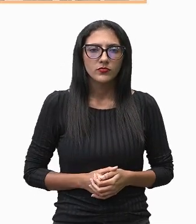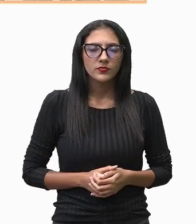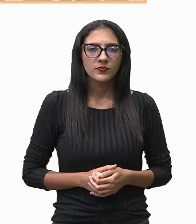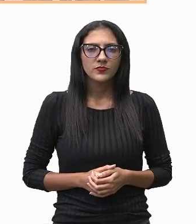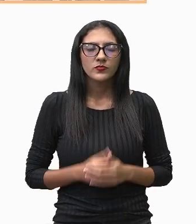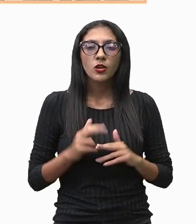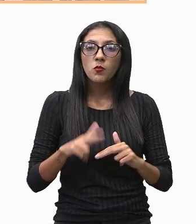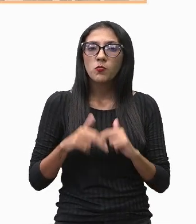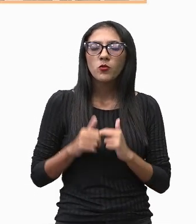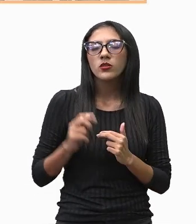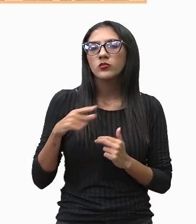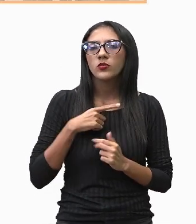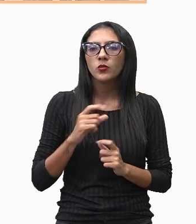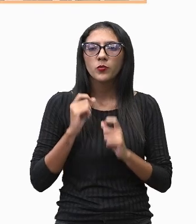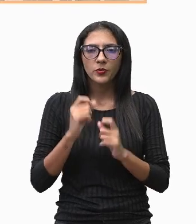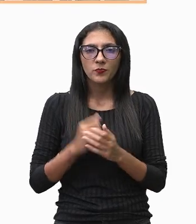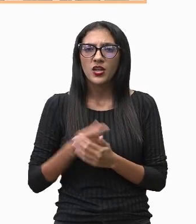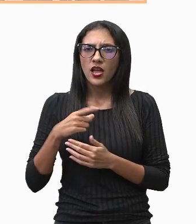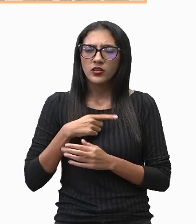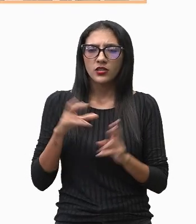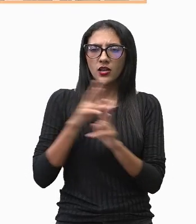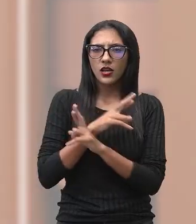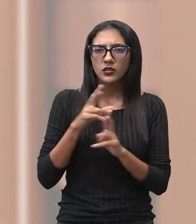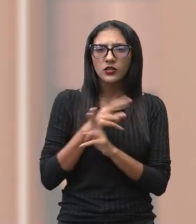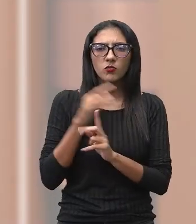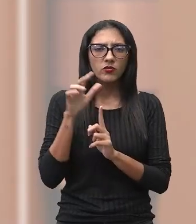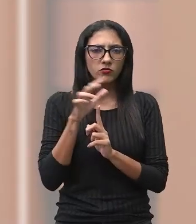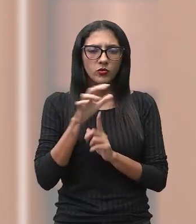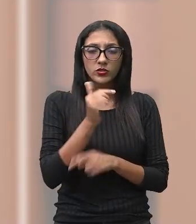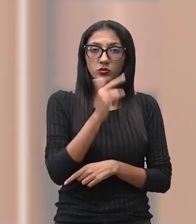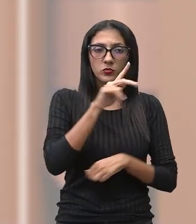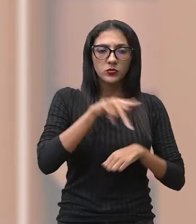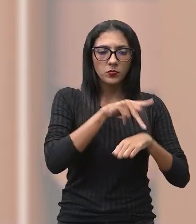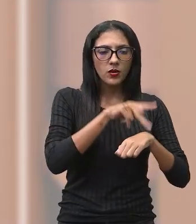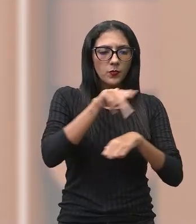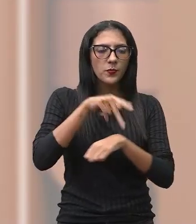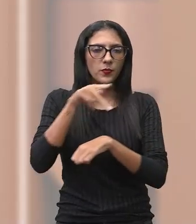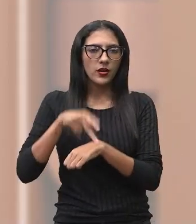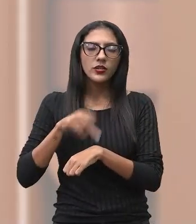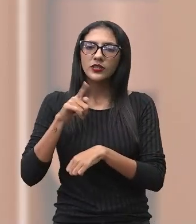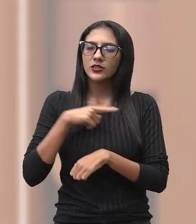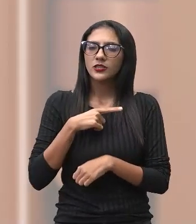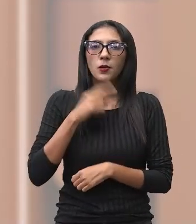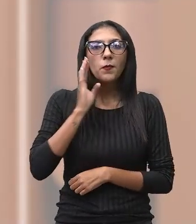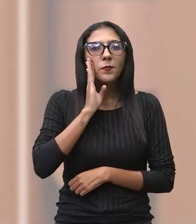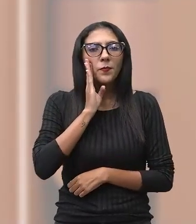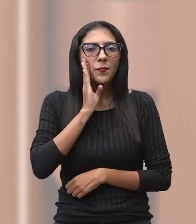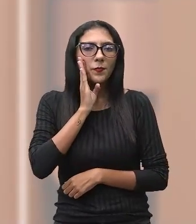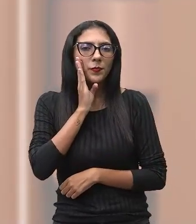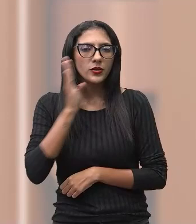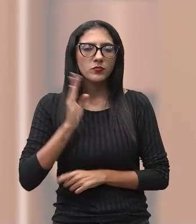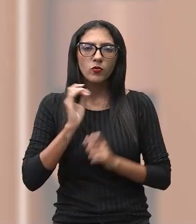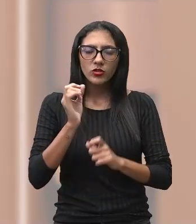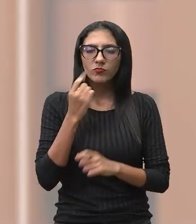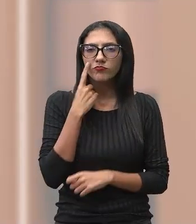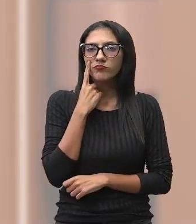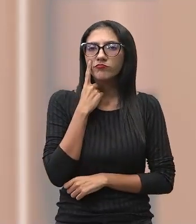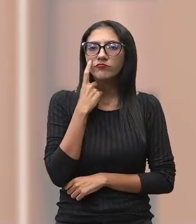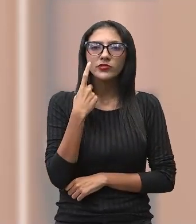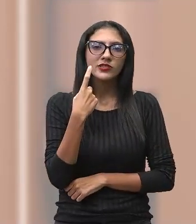justificando, né, que essas intervenções, elas estão ali relacionadas a